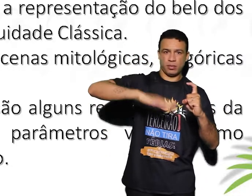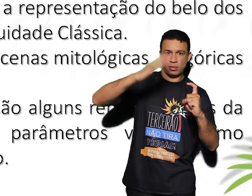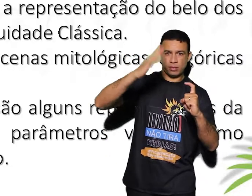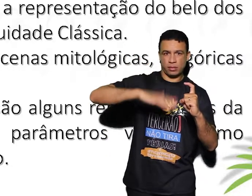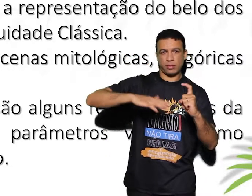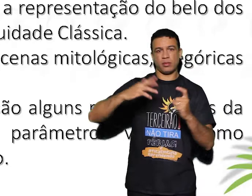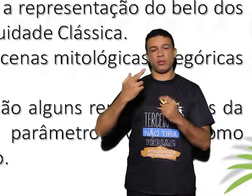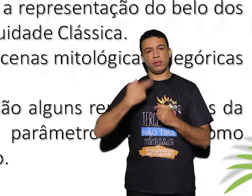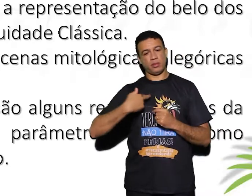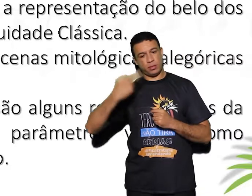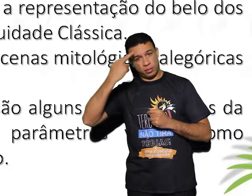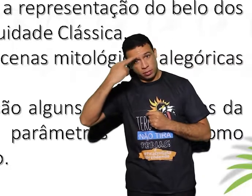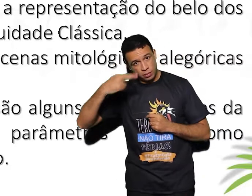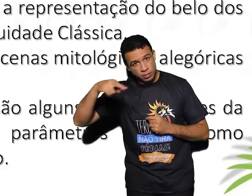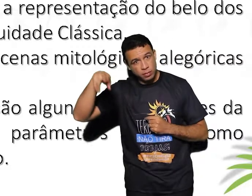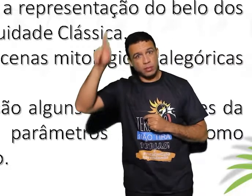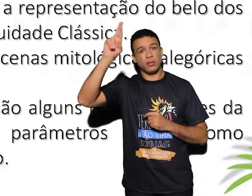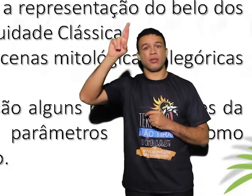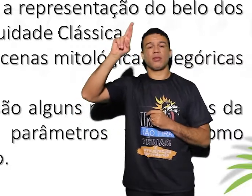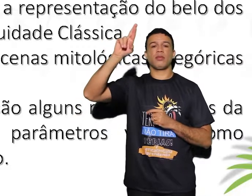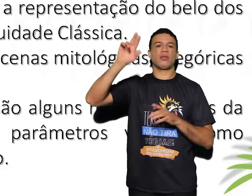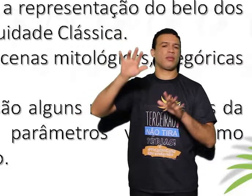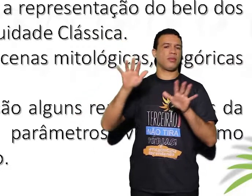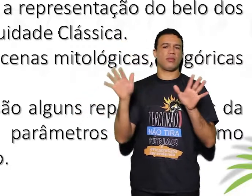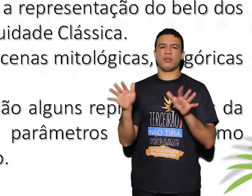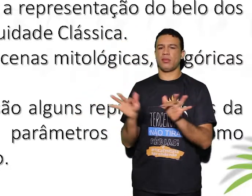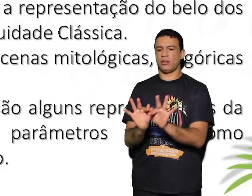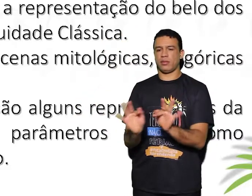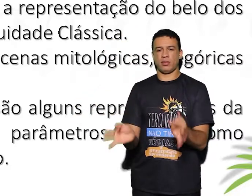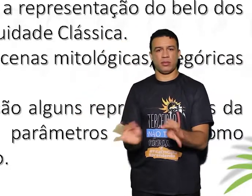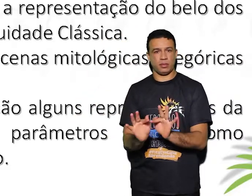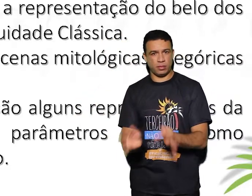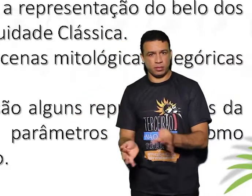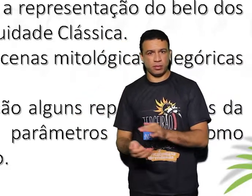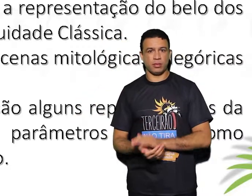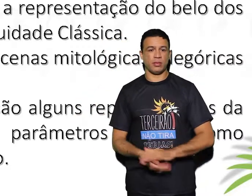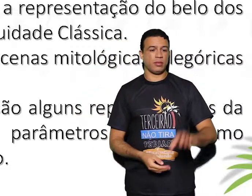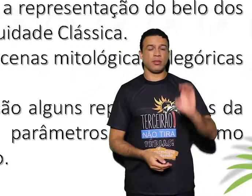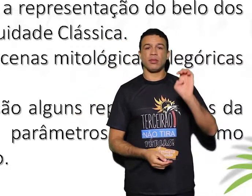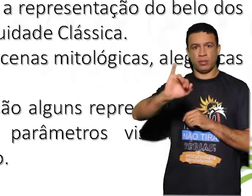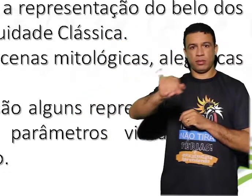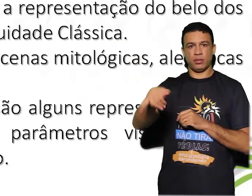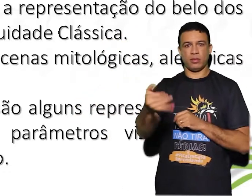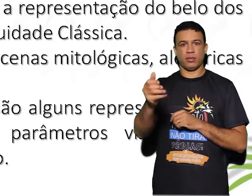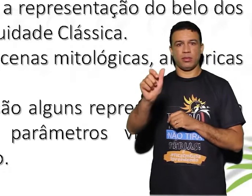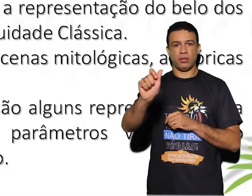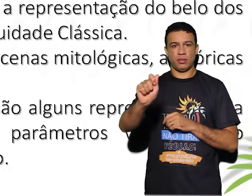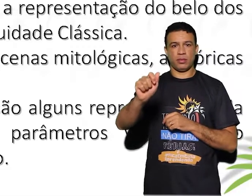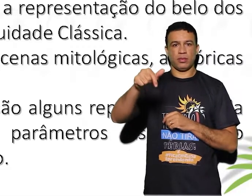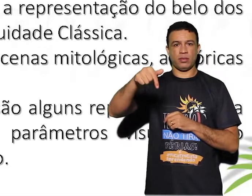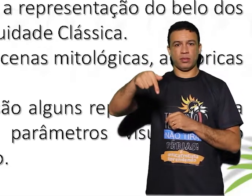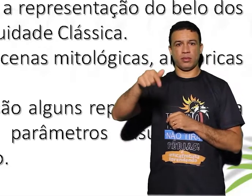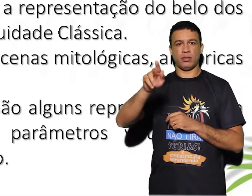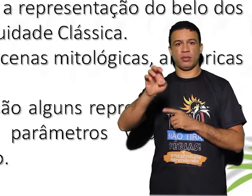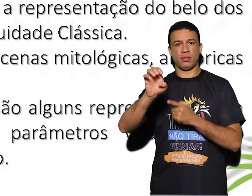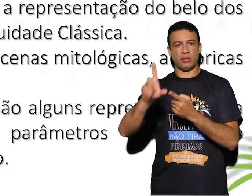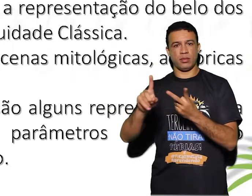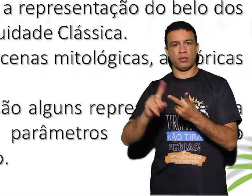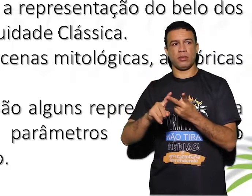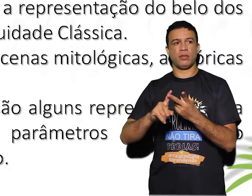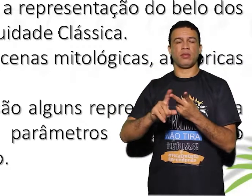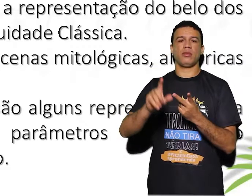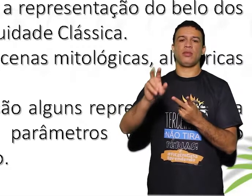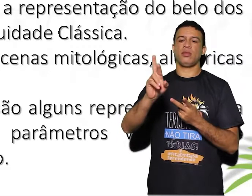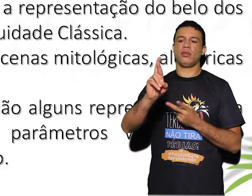religiosas eram consideradas menos nobres. Letra E, nosso último item. Jacques-Louis David, Claude